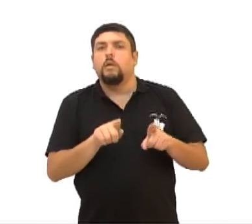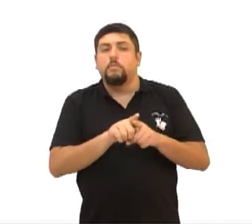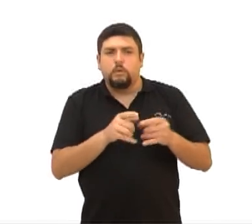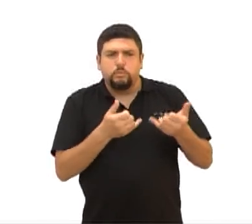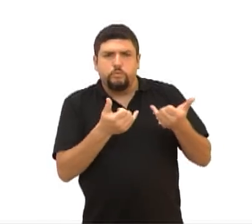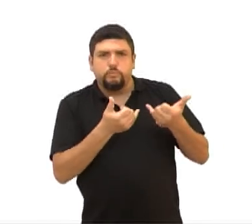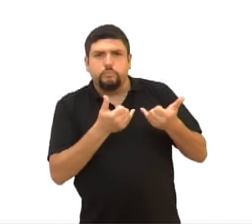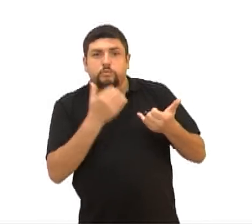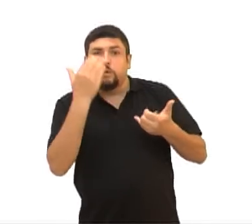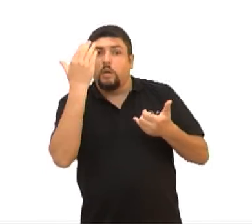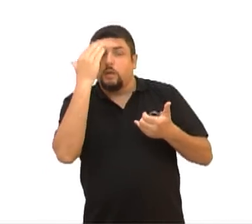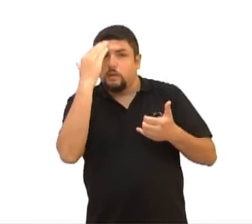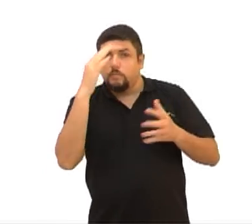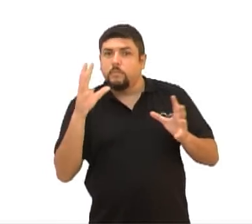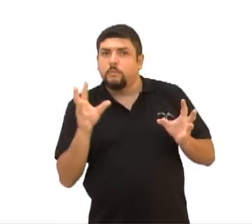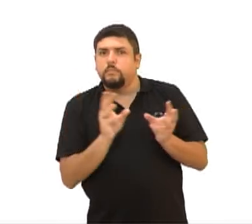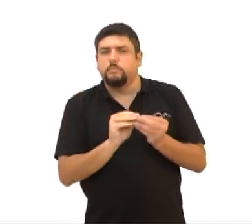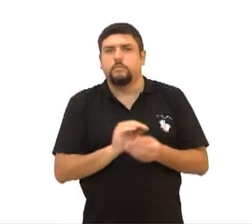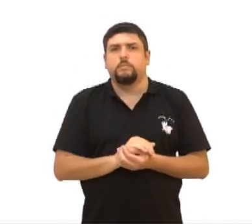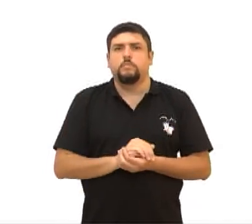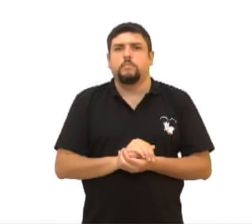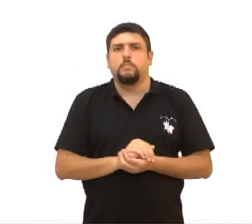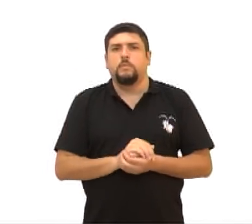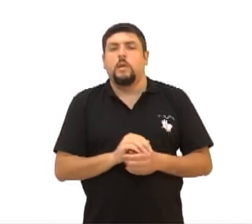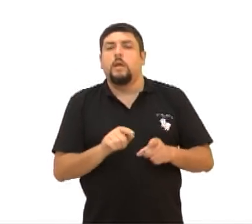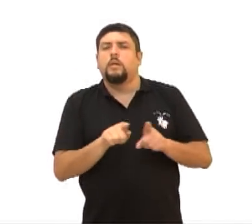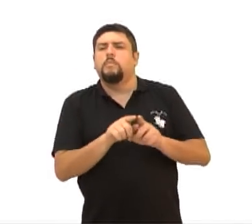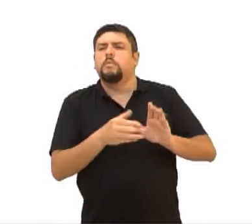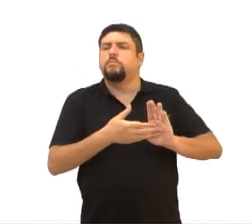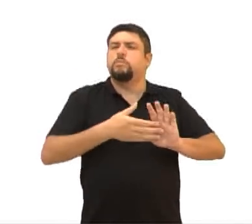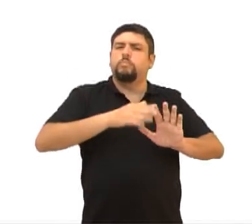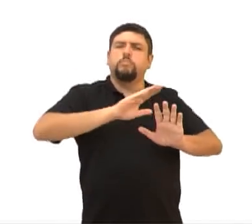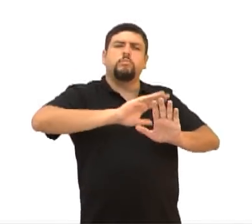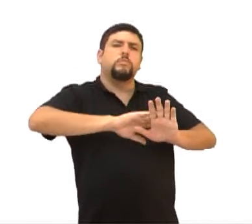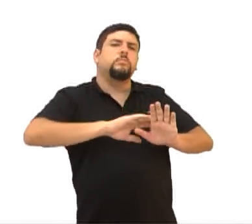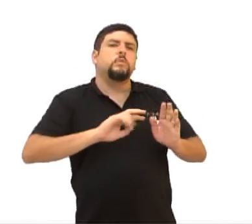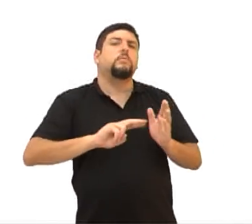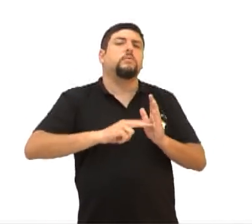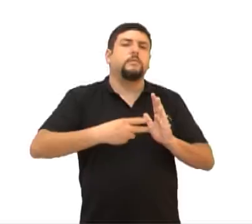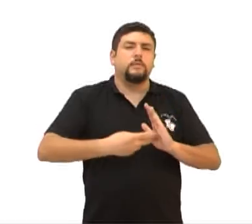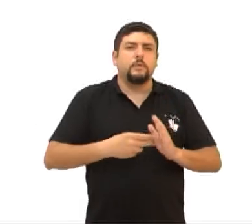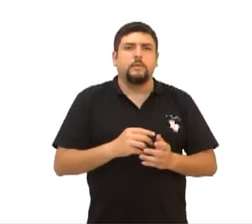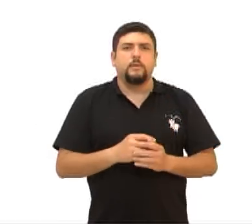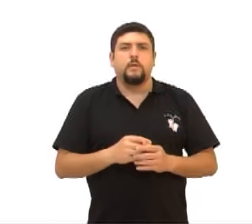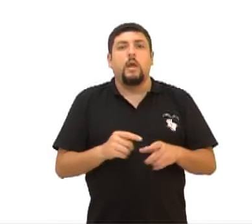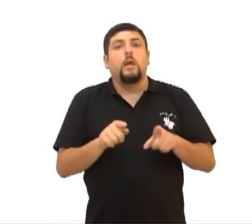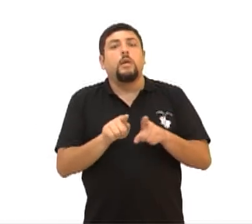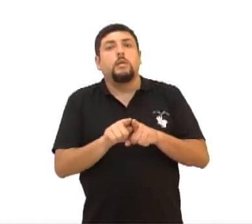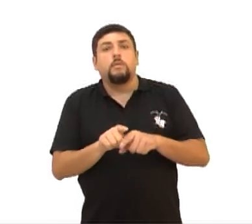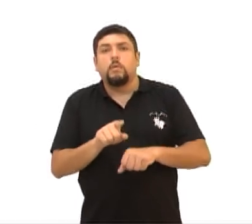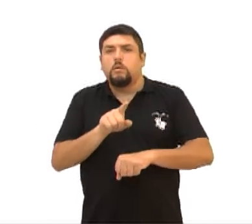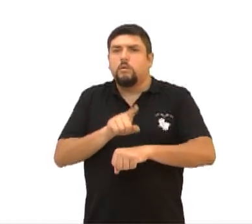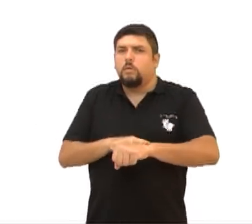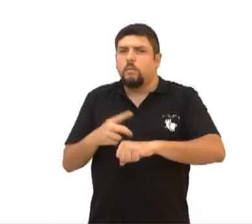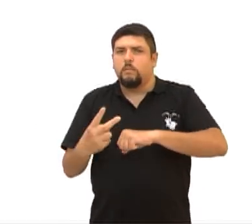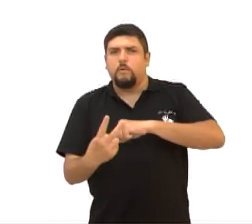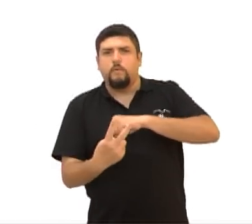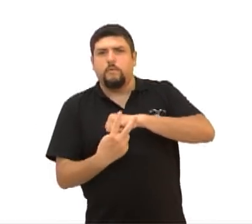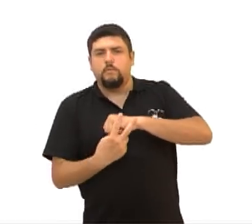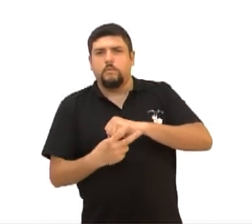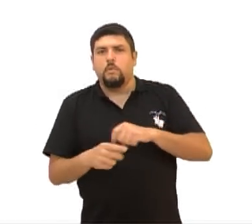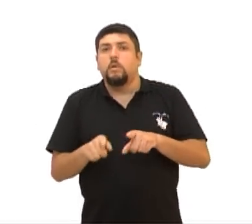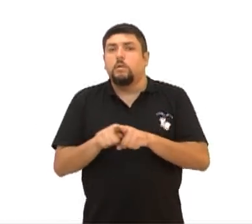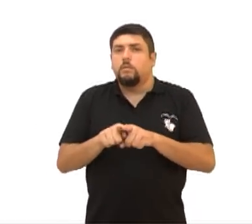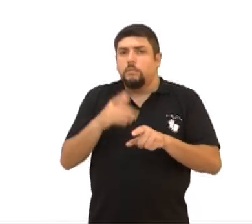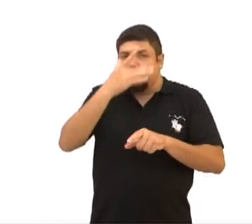no texto, inferir informações implícitas e revisar os tempos verbais e as pessoas